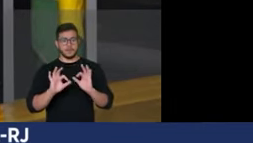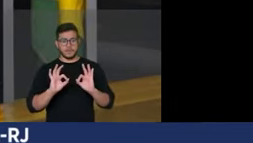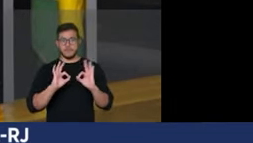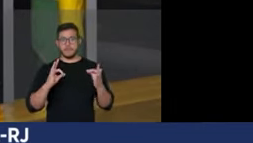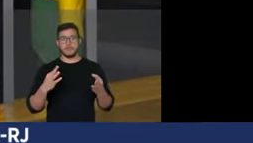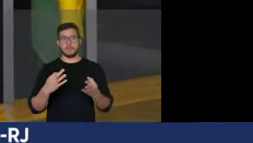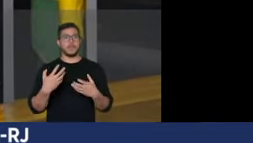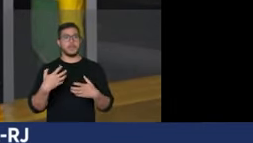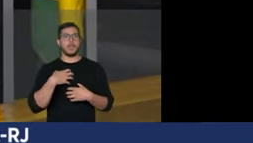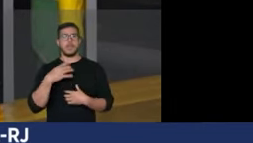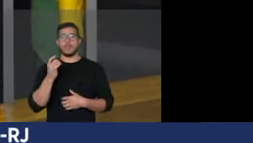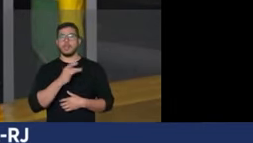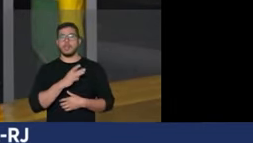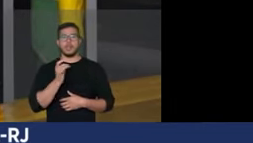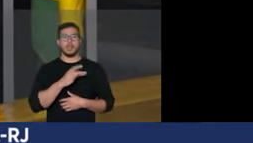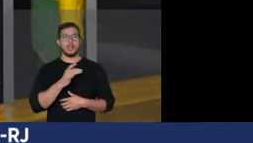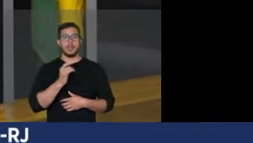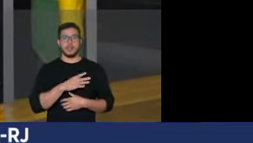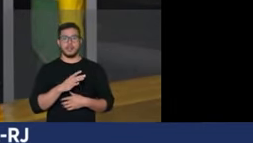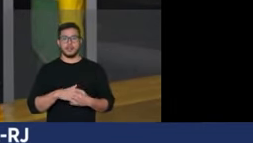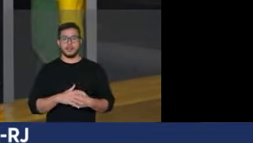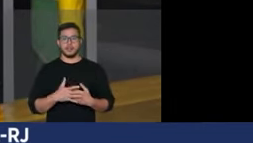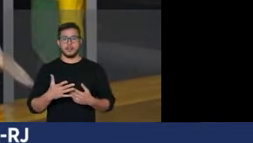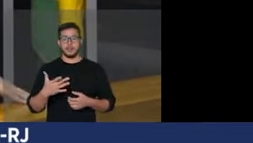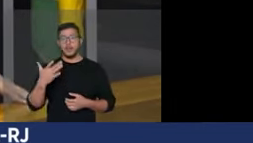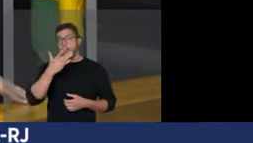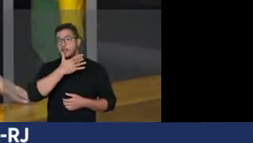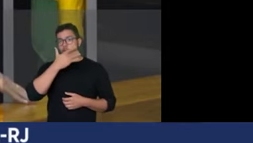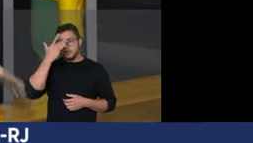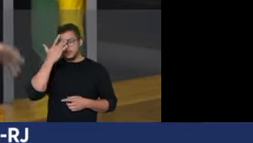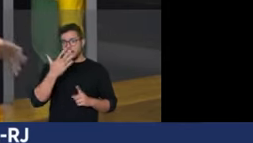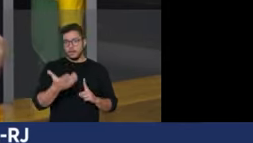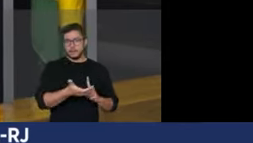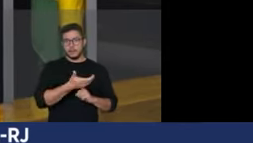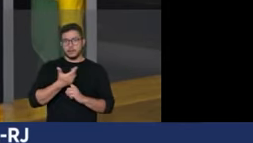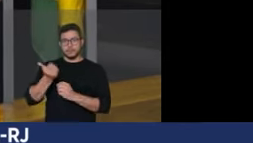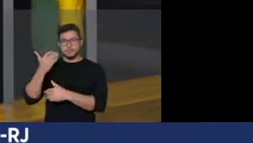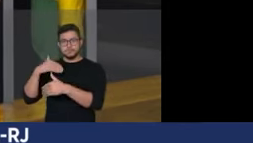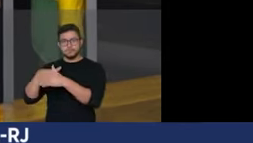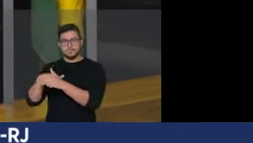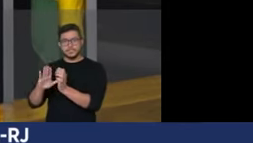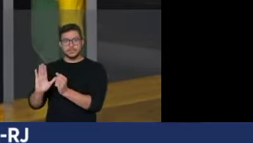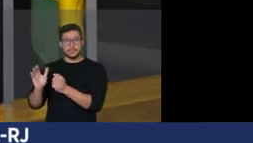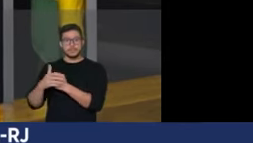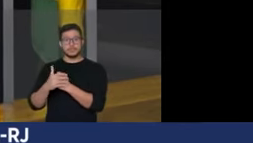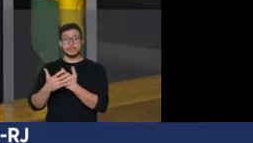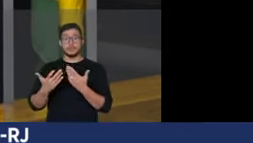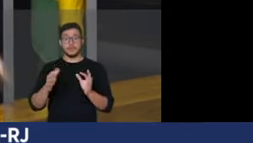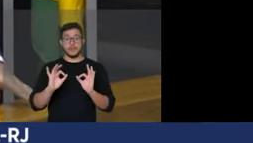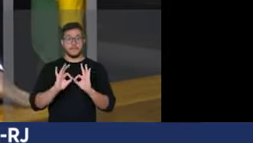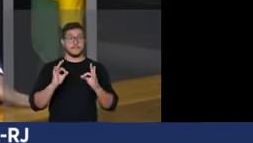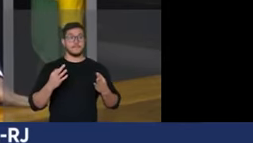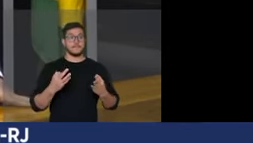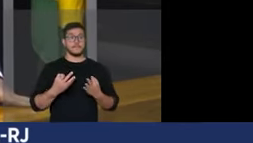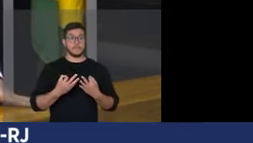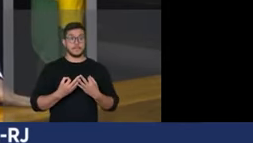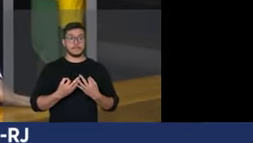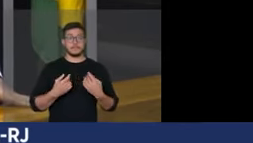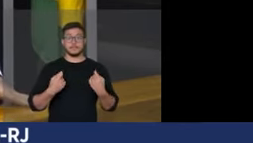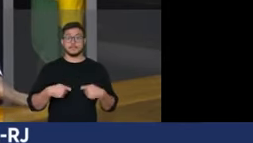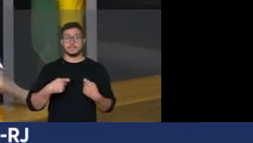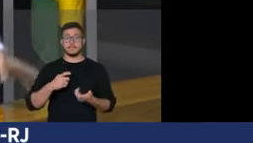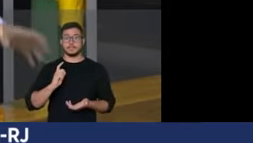As pessoas são levadas para um cativeiro e as famílias são obrigadas a